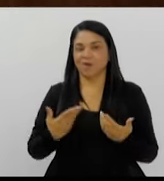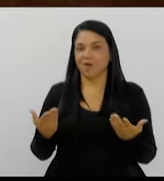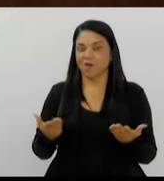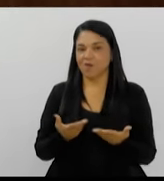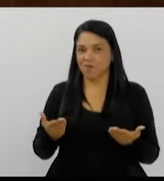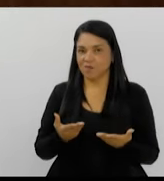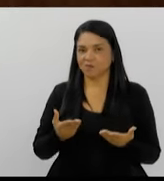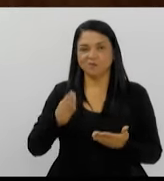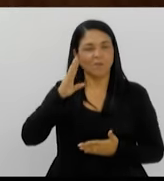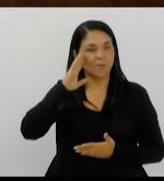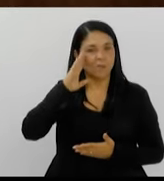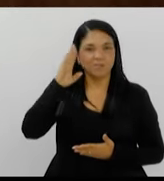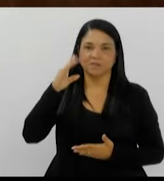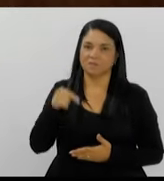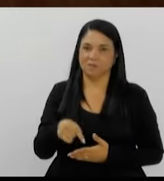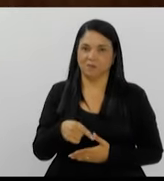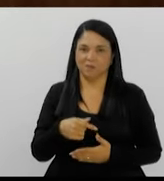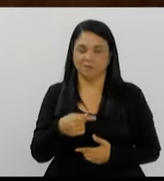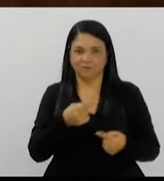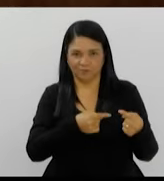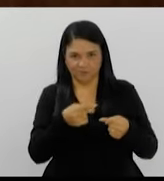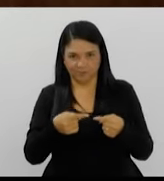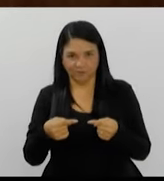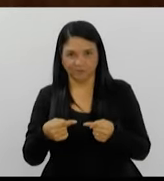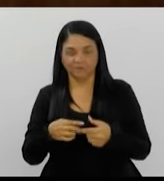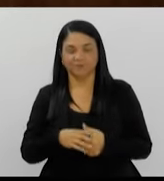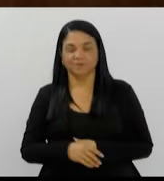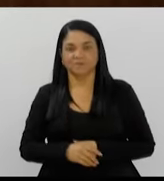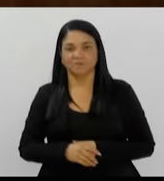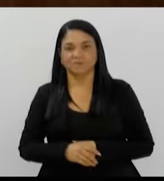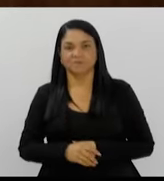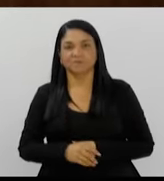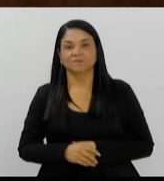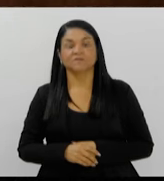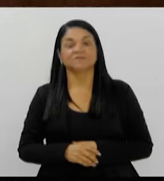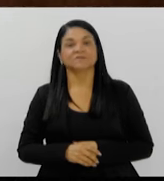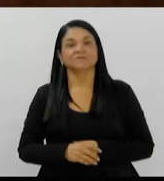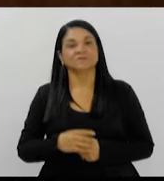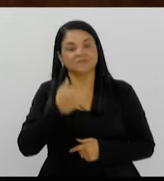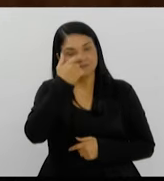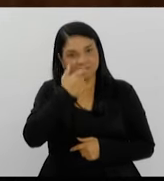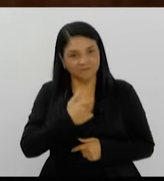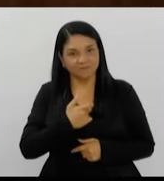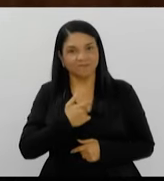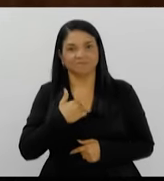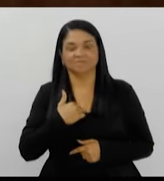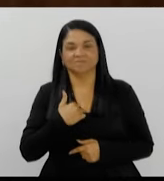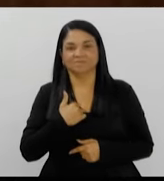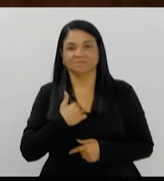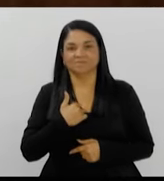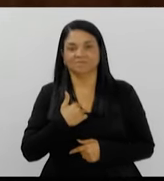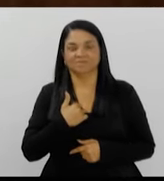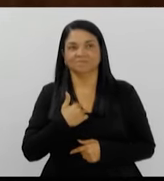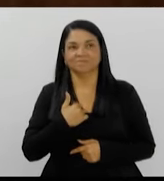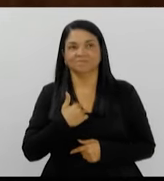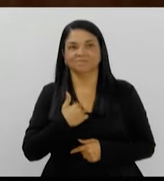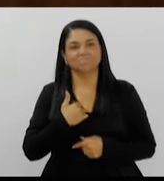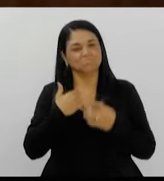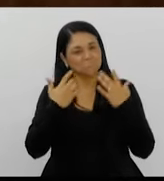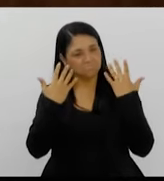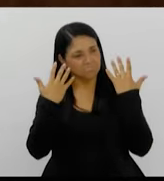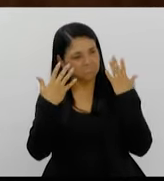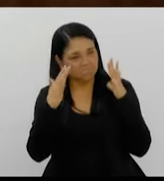do Rio de Janeiro então deixo aqui o meu